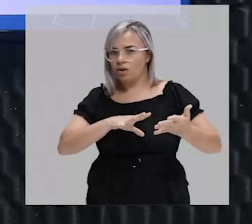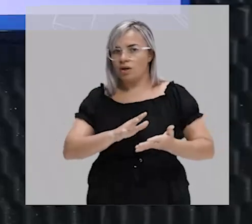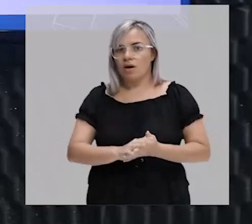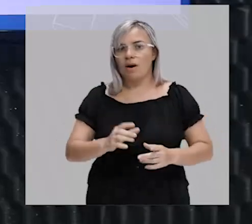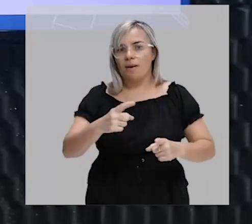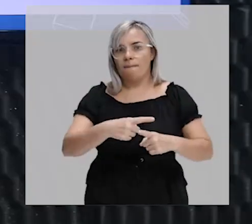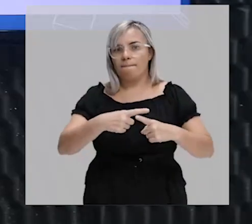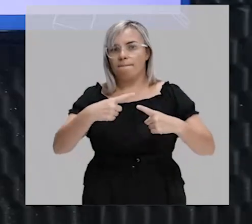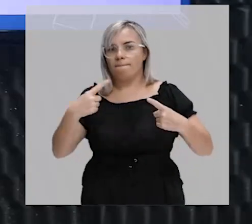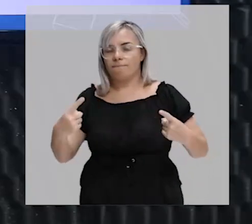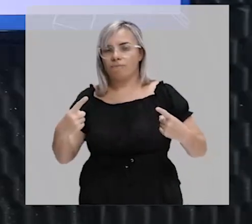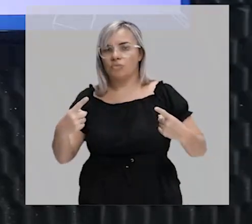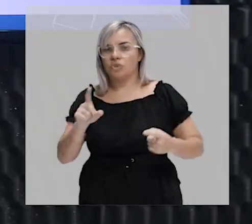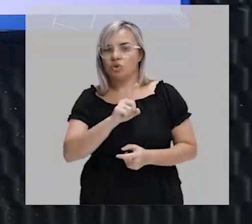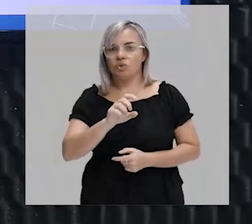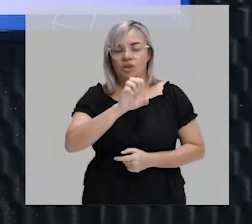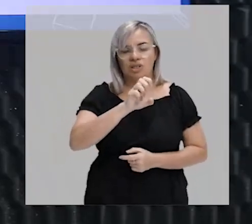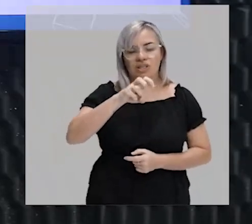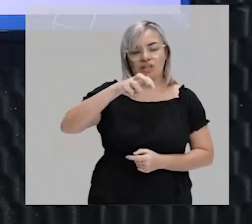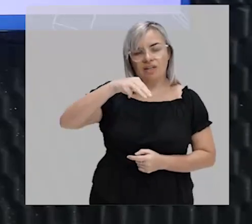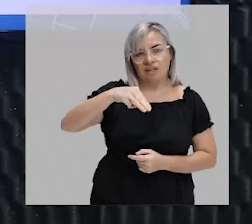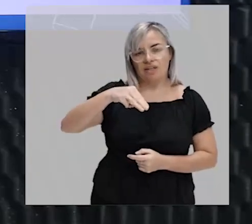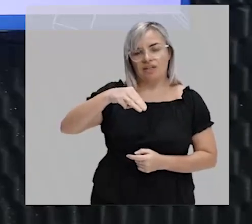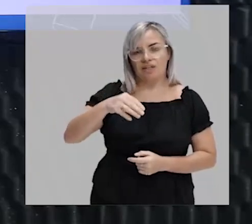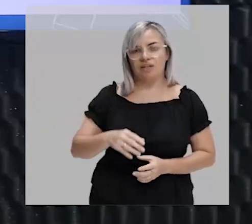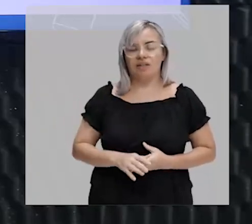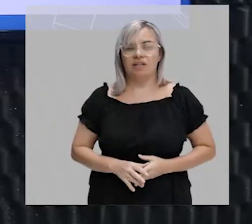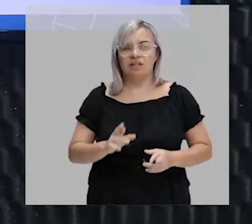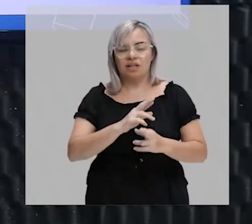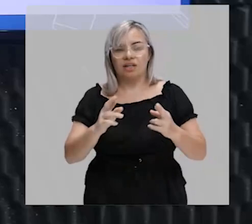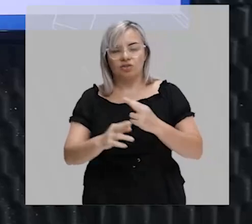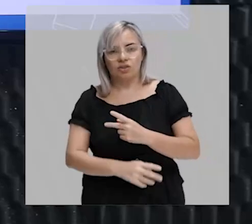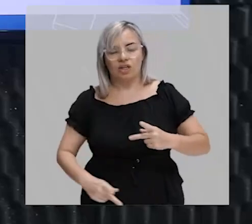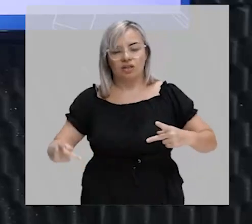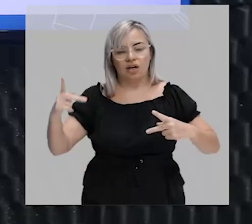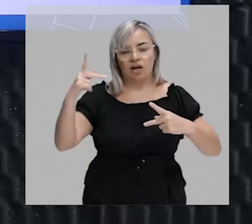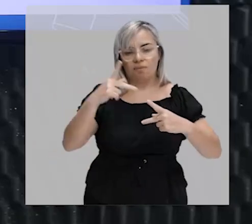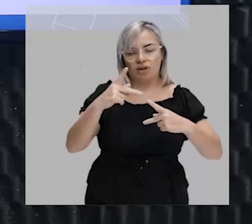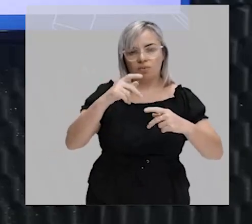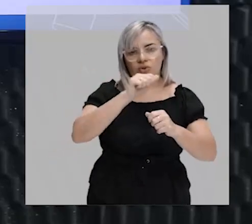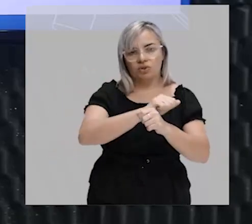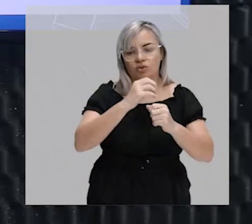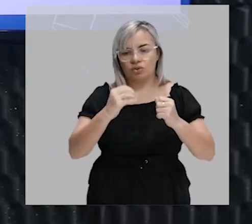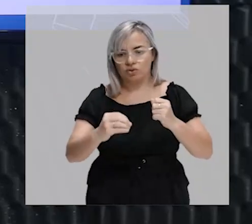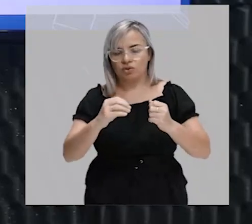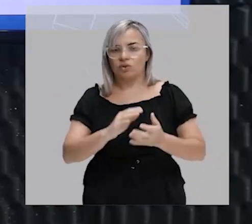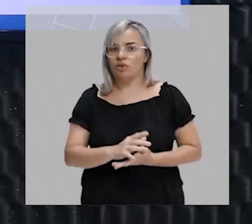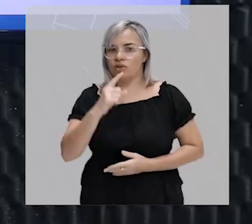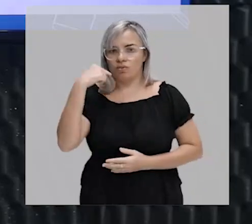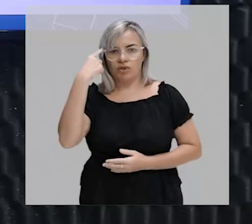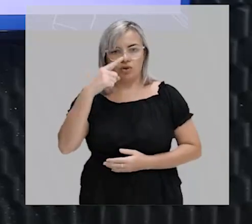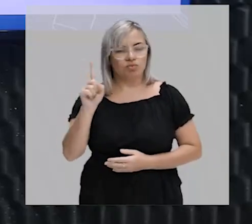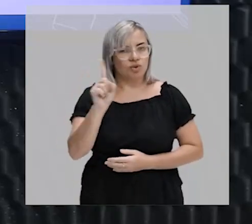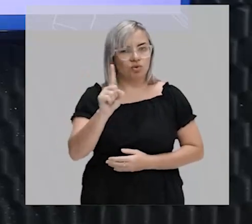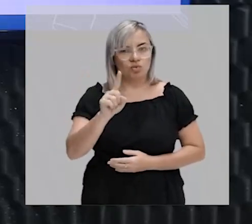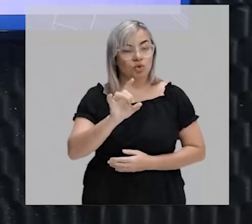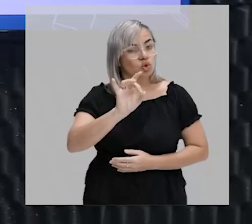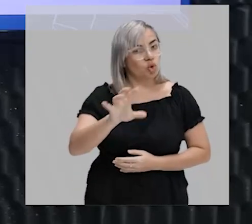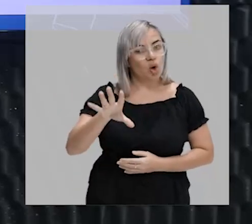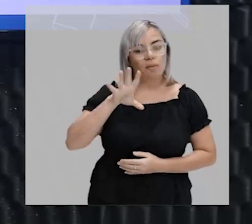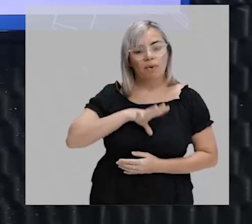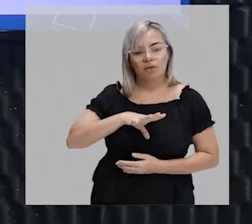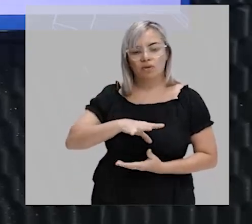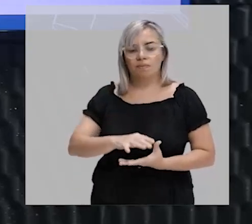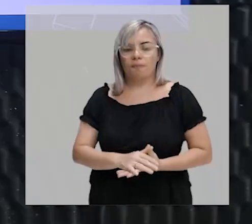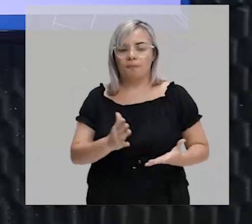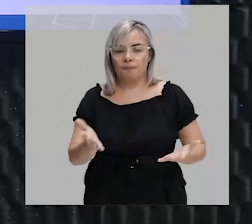mais a, em mais o em espanhol. Para indicar um horário, sem que seja necessário mencionar